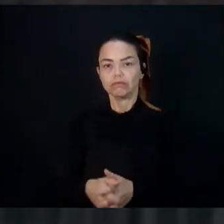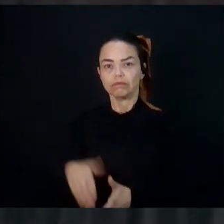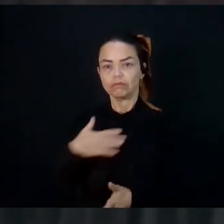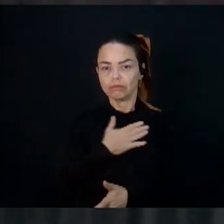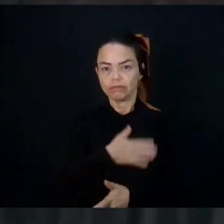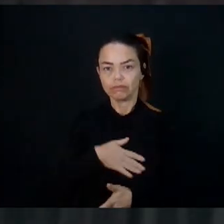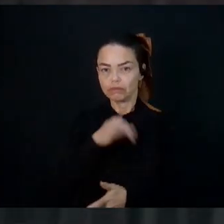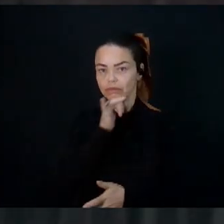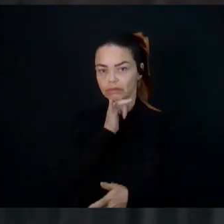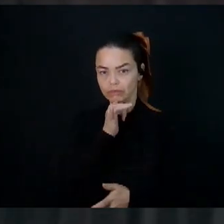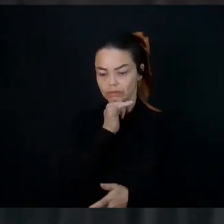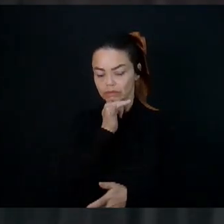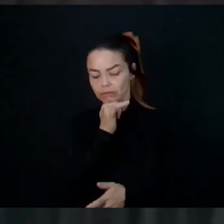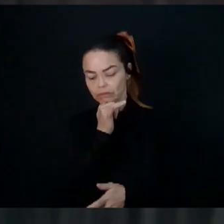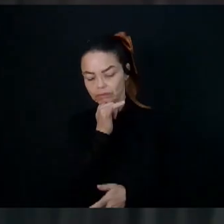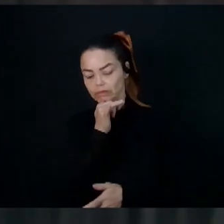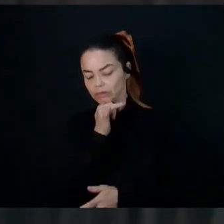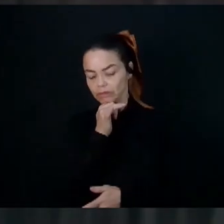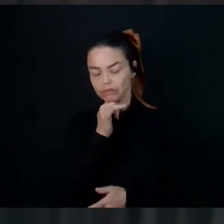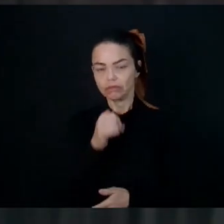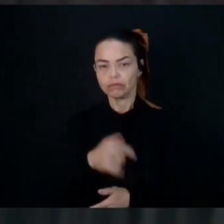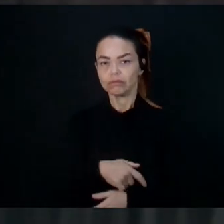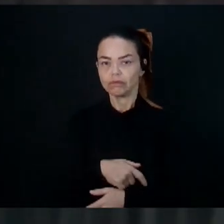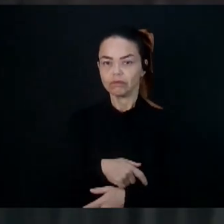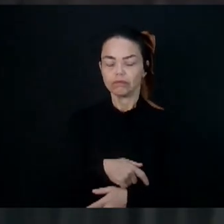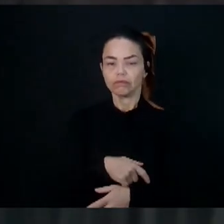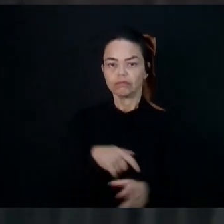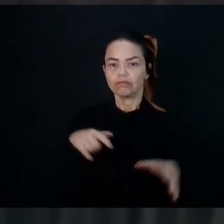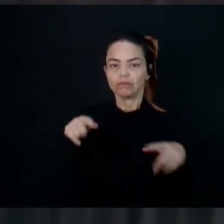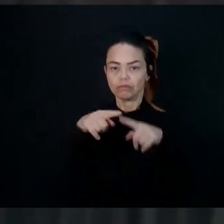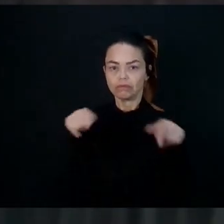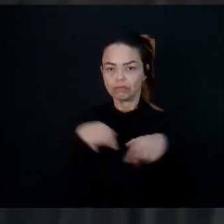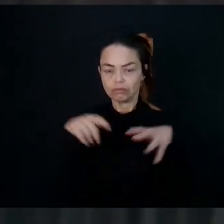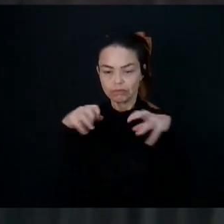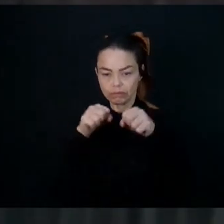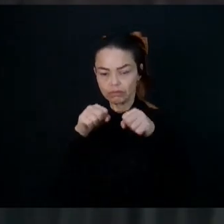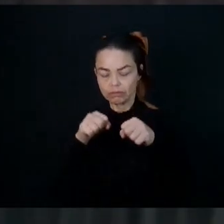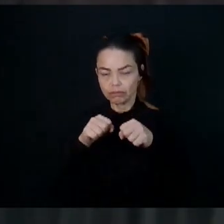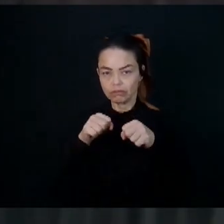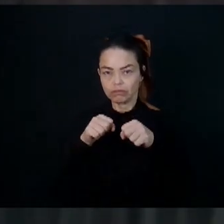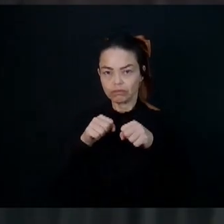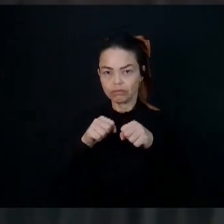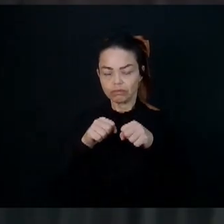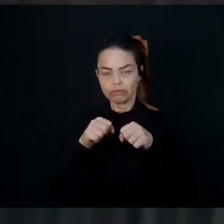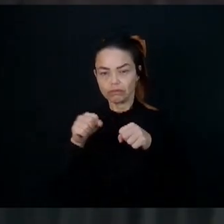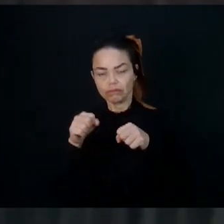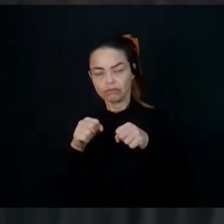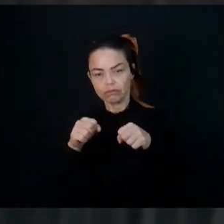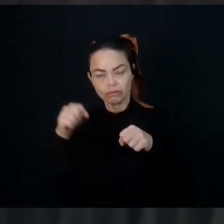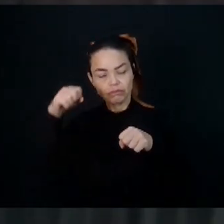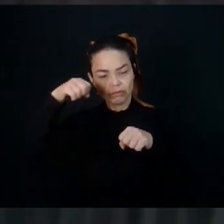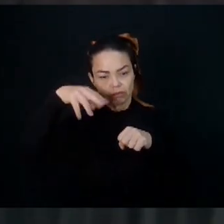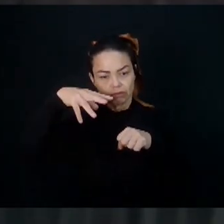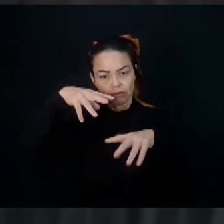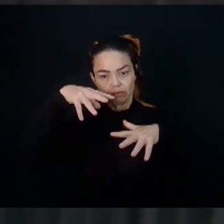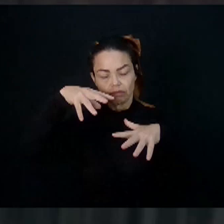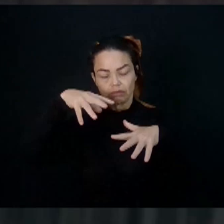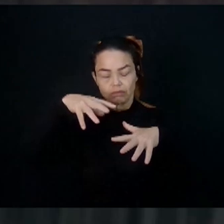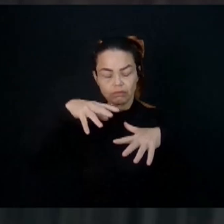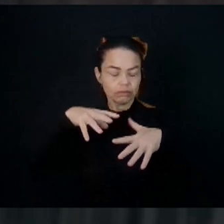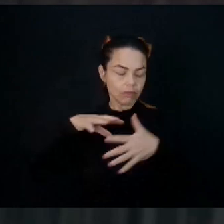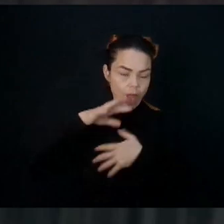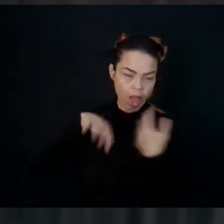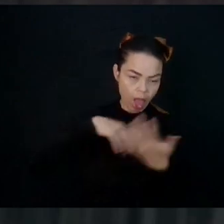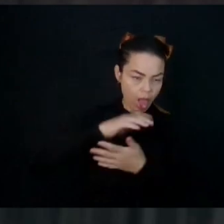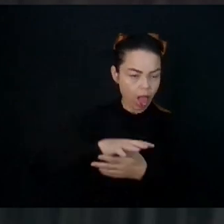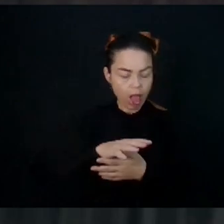seguinte forma: imagina um quarto escuro. Se você entra e não acende uma luz, você tropeça em algumas coisas. E